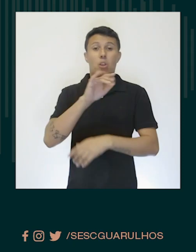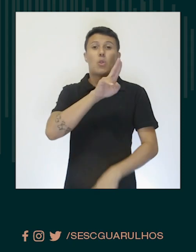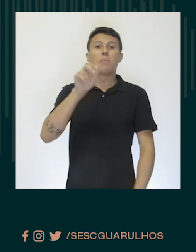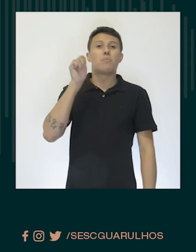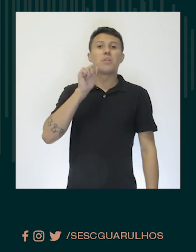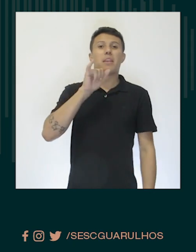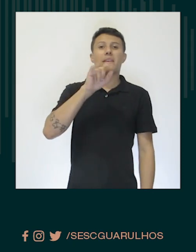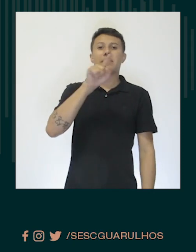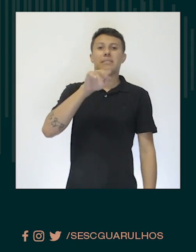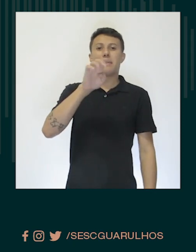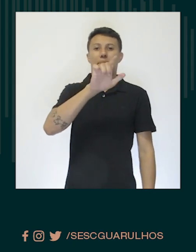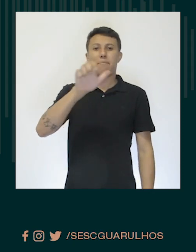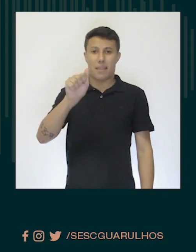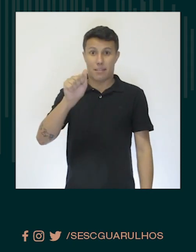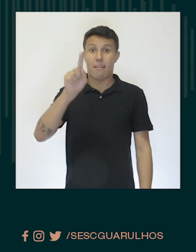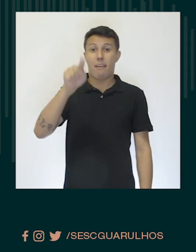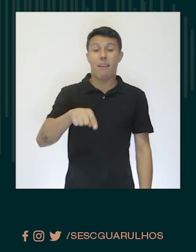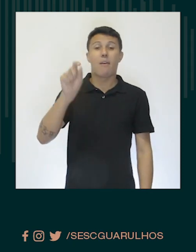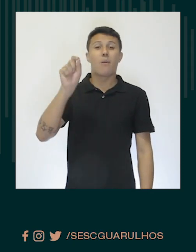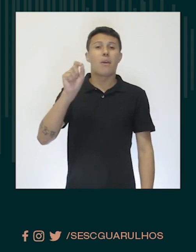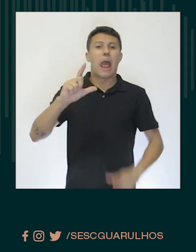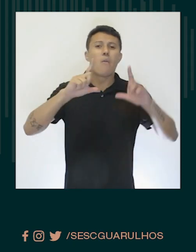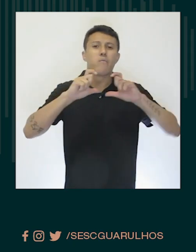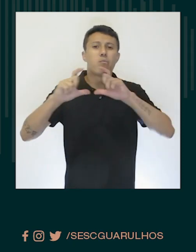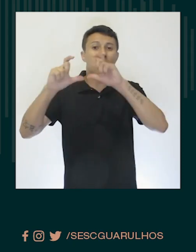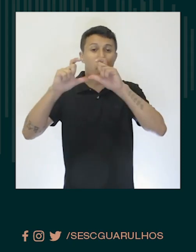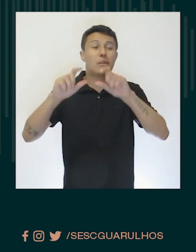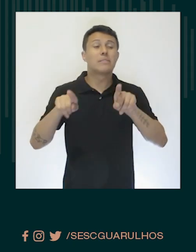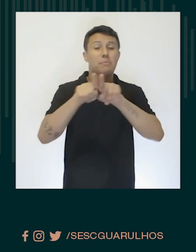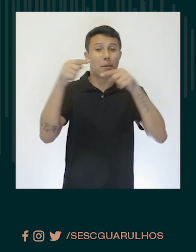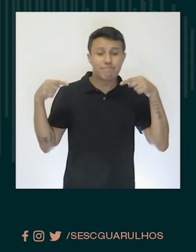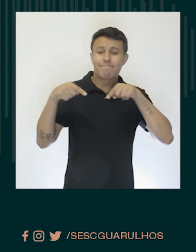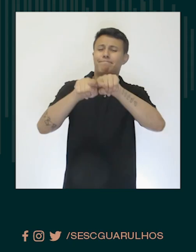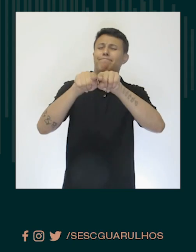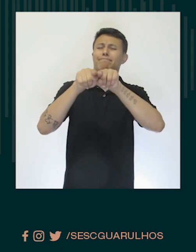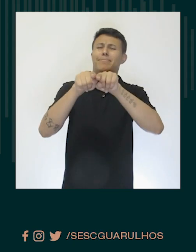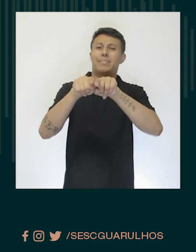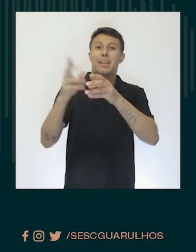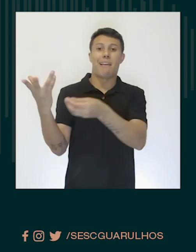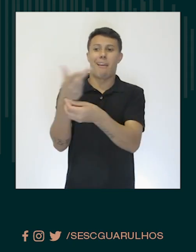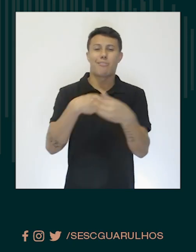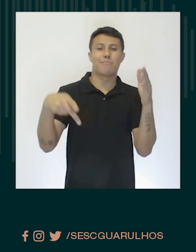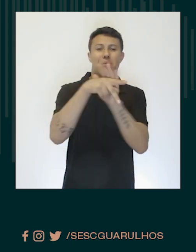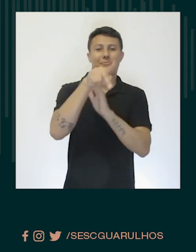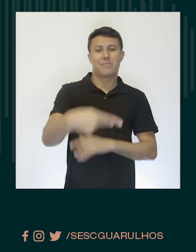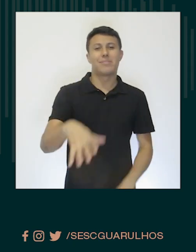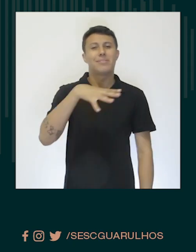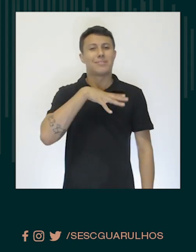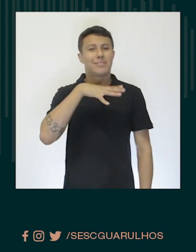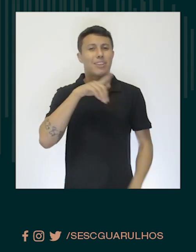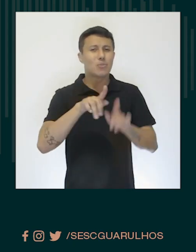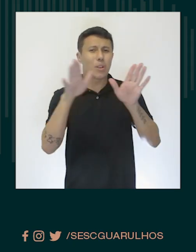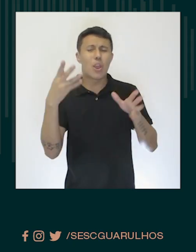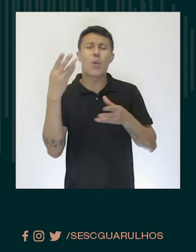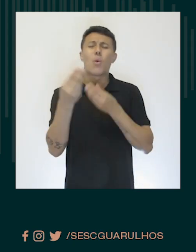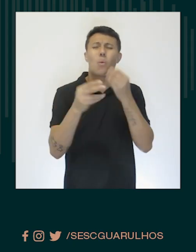Andrade. Ela é uma grande fotógrafa também, parceira de artistas aqui da cidade. Como vocês